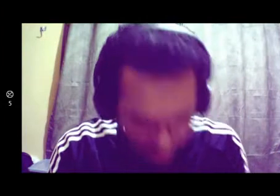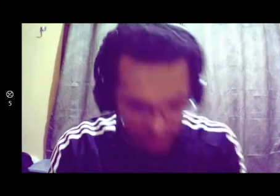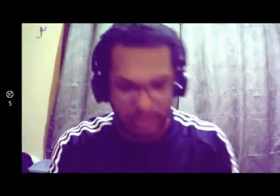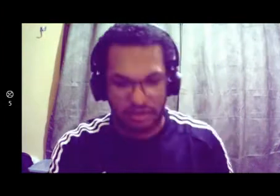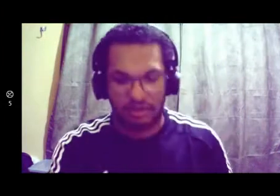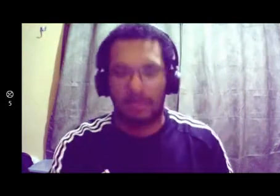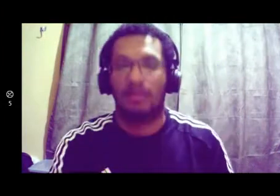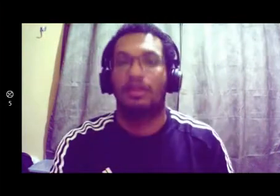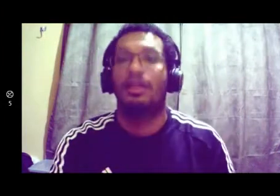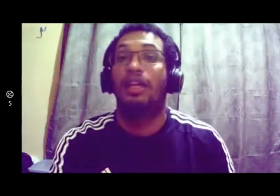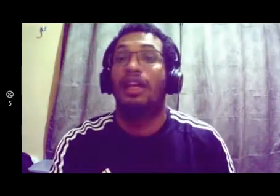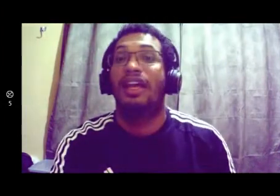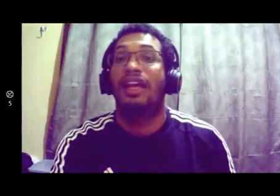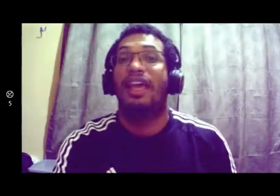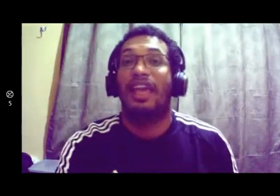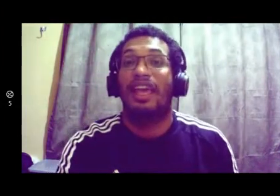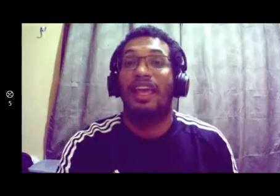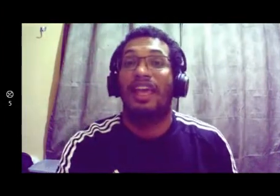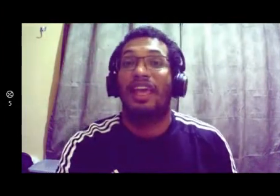Então beleza.